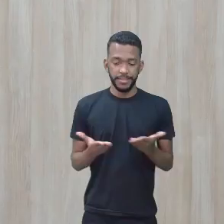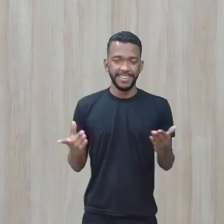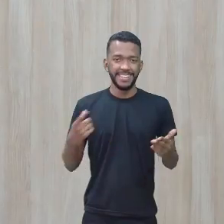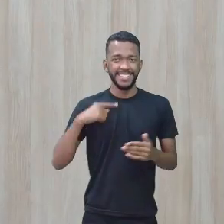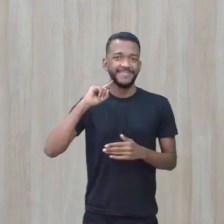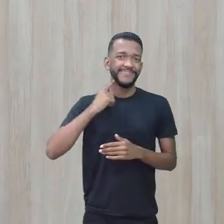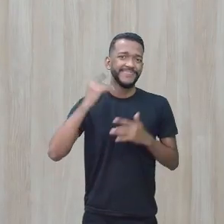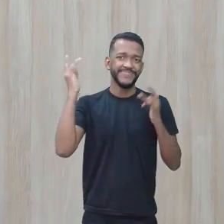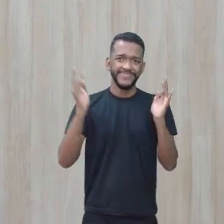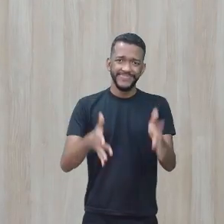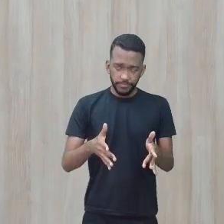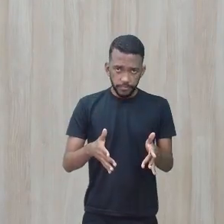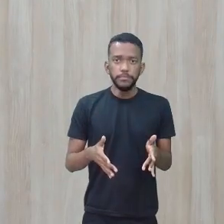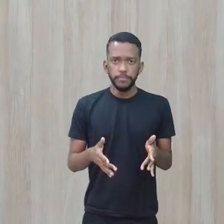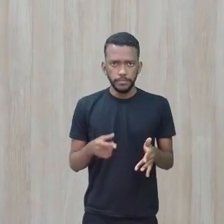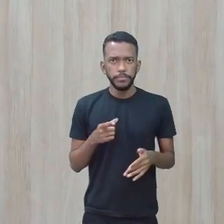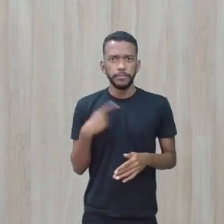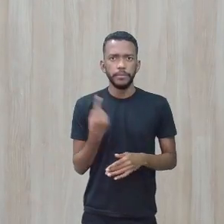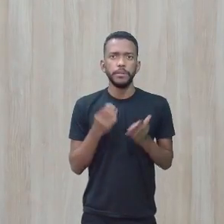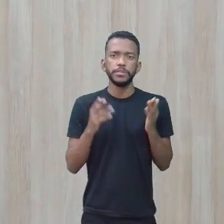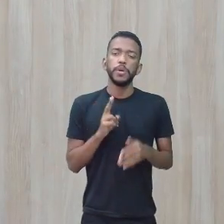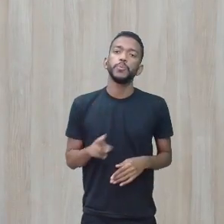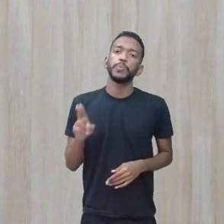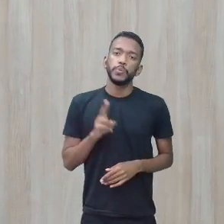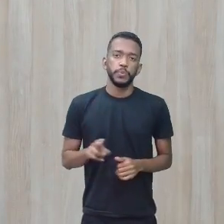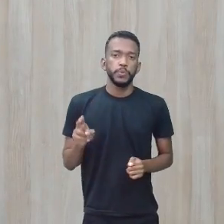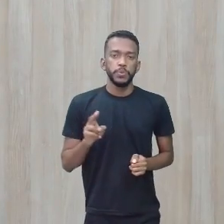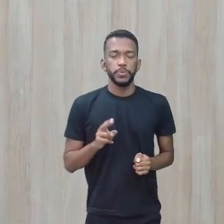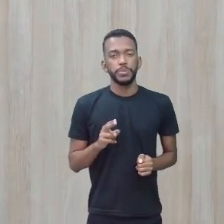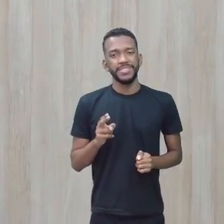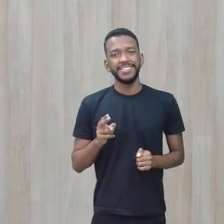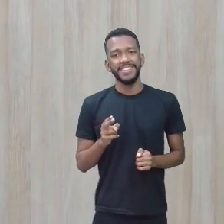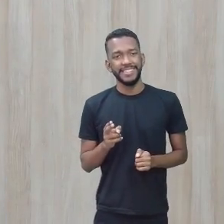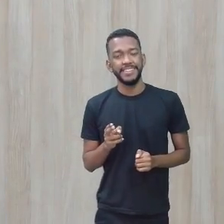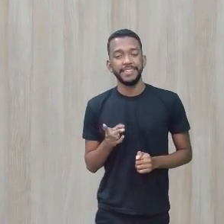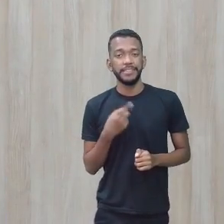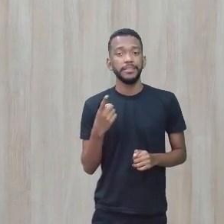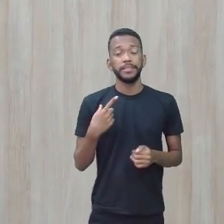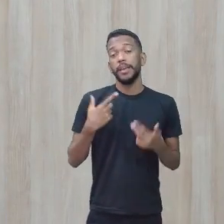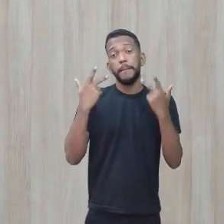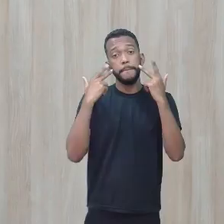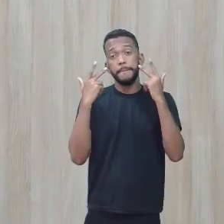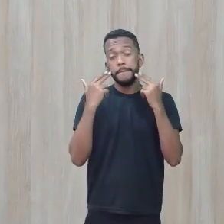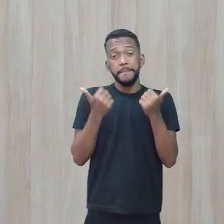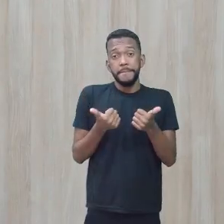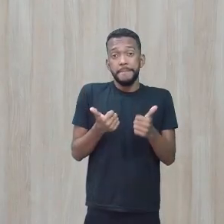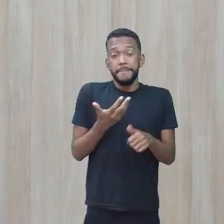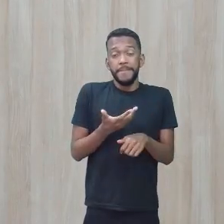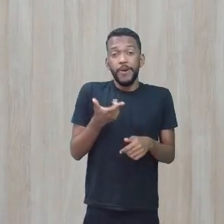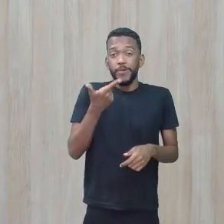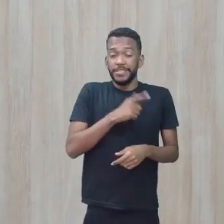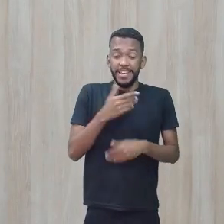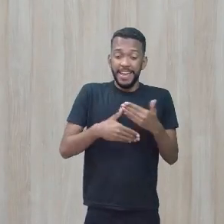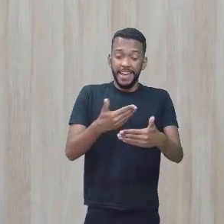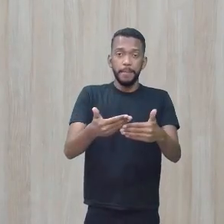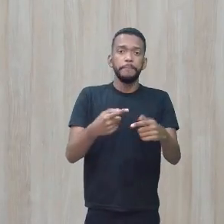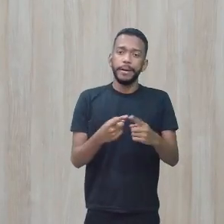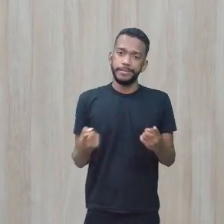resíduo onde a gente utiliza dele, né? Tem tanta praticidade, mas ao mesmo tempo traz